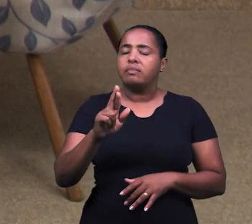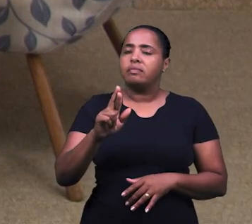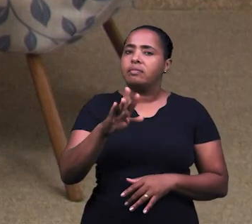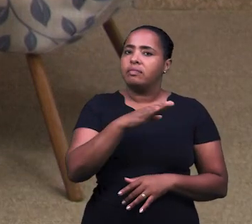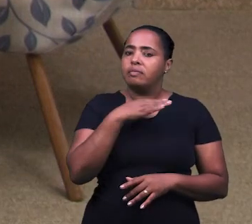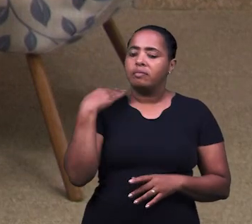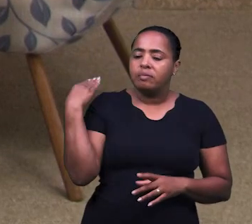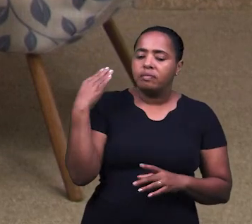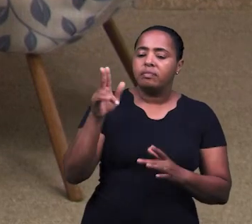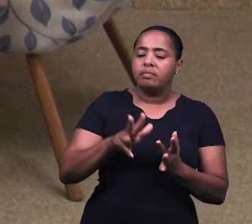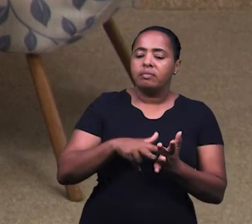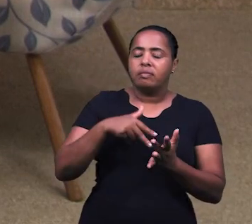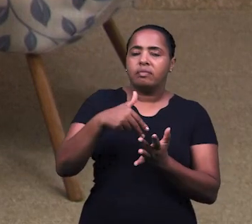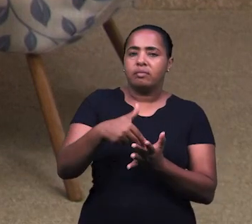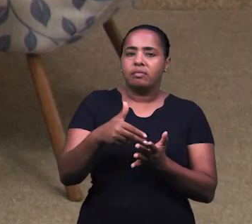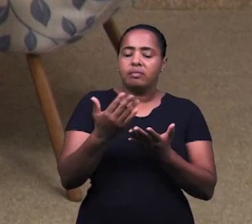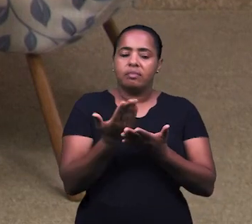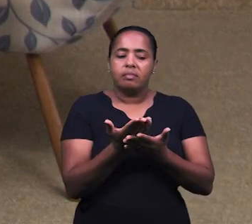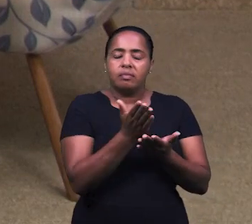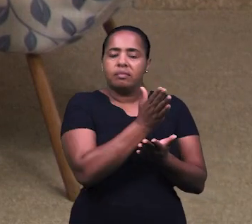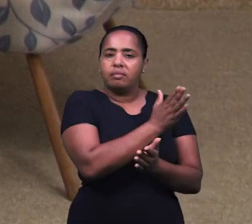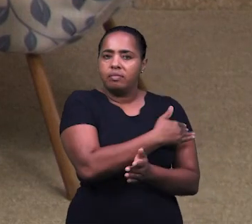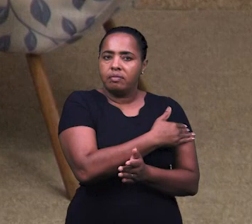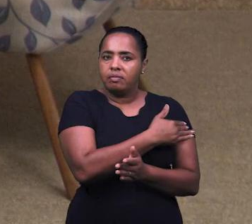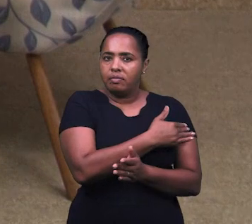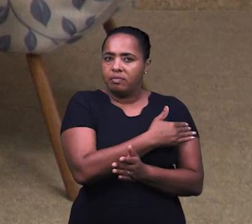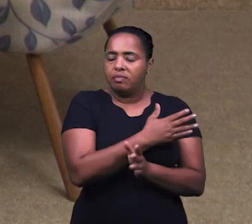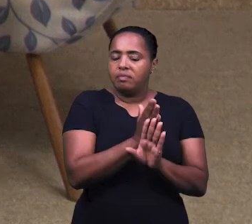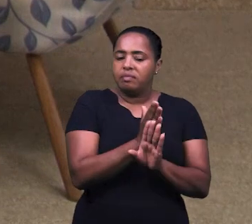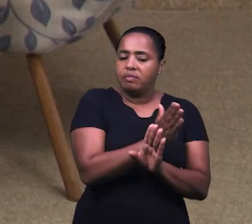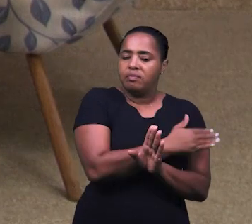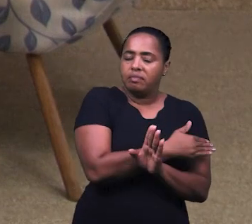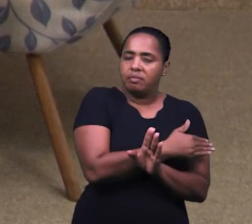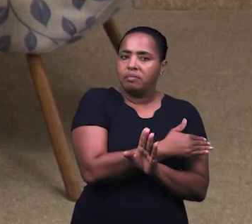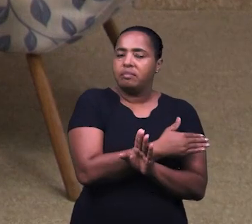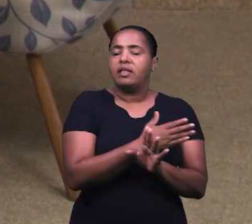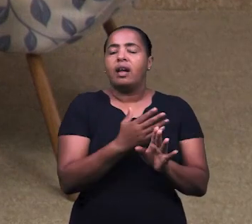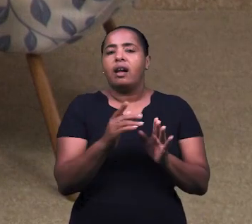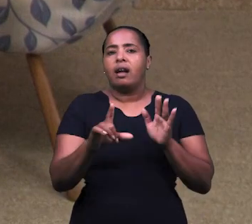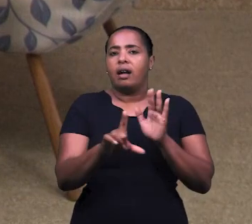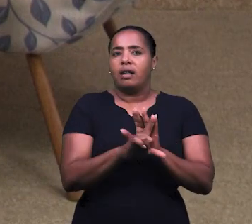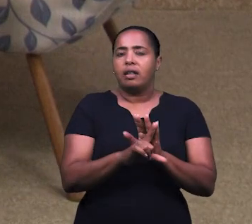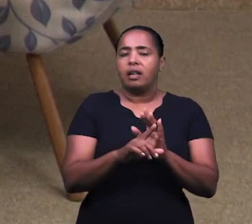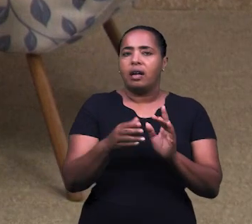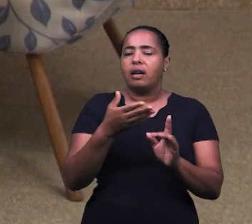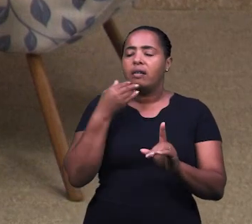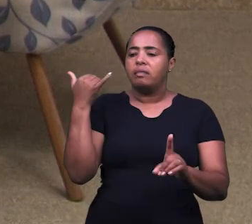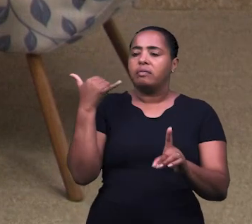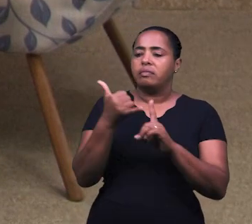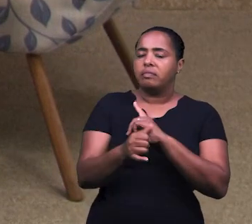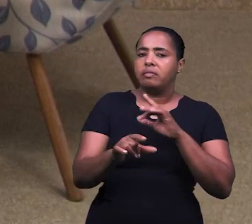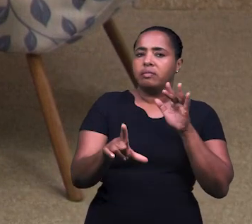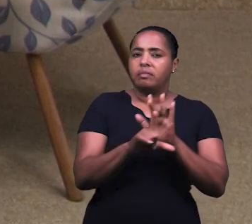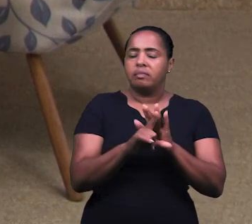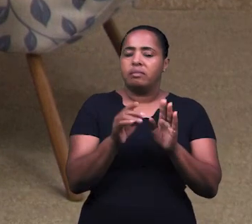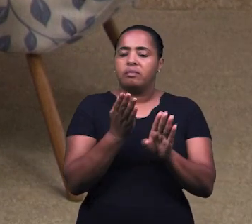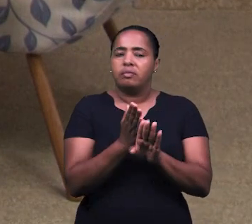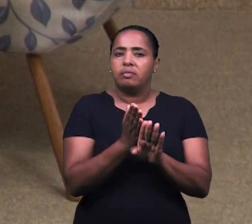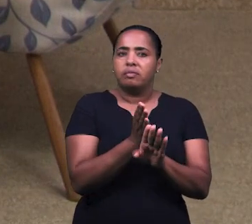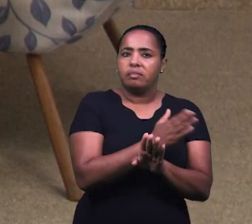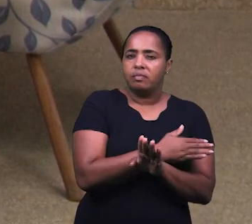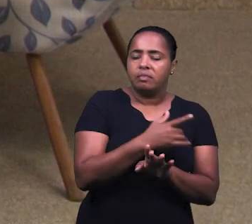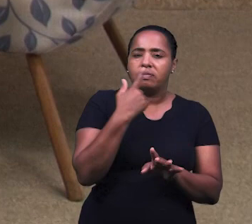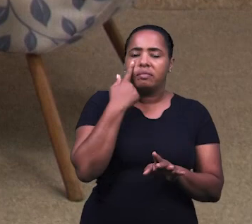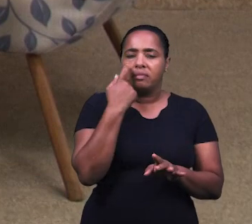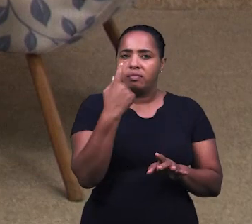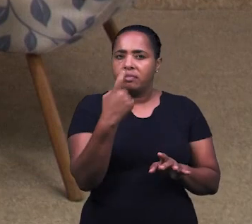morte, da ressurreição e daquilo que ficou para trás. A lei ficou para trás, os profetas da lei ficaram para trás,